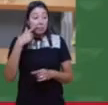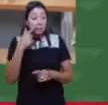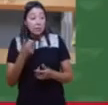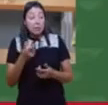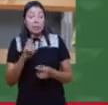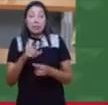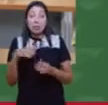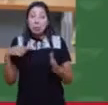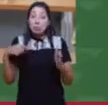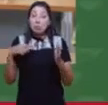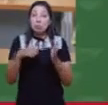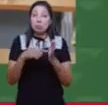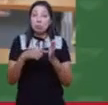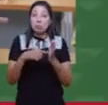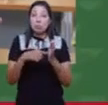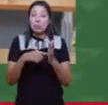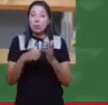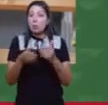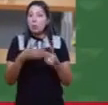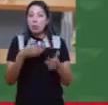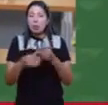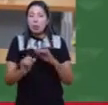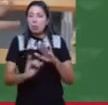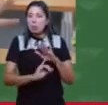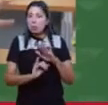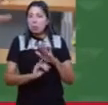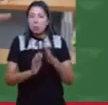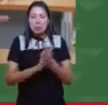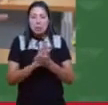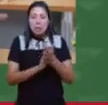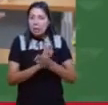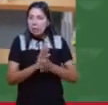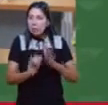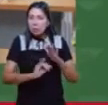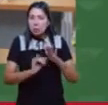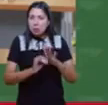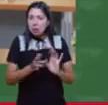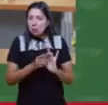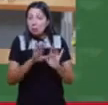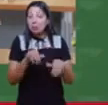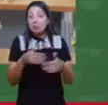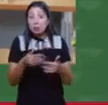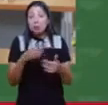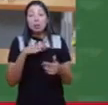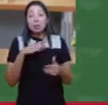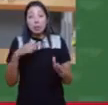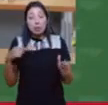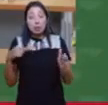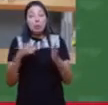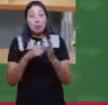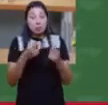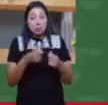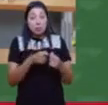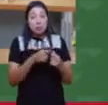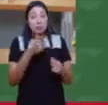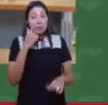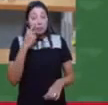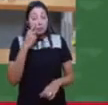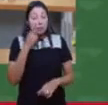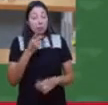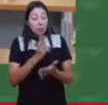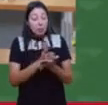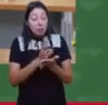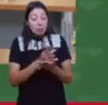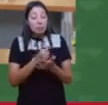se tem uma denúncia. Em qualquer instituição, e nenhuma instituição é livre disso. Então tem uma denúncia, tem que apurar. Mas eles foram na